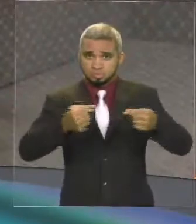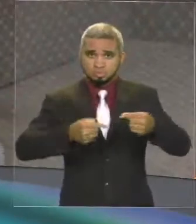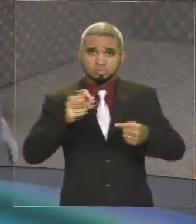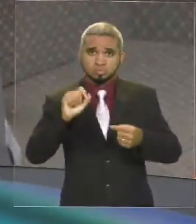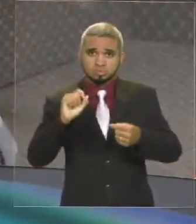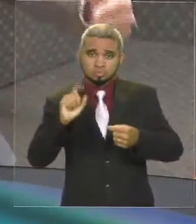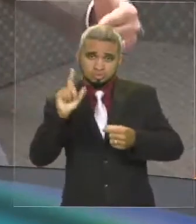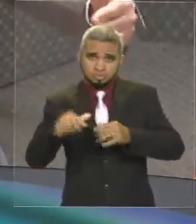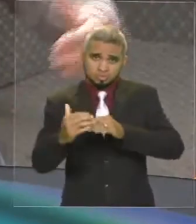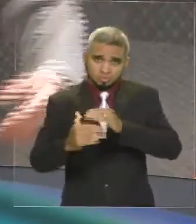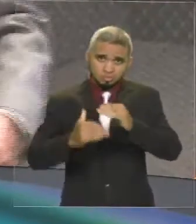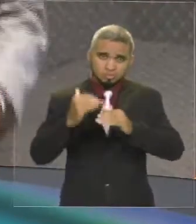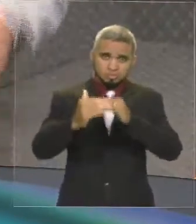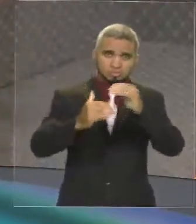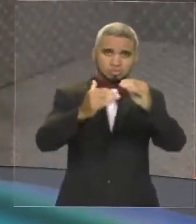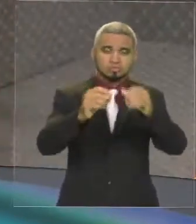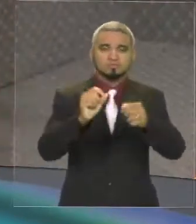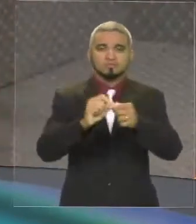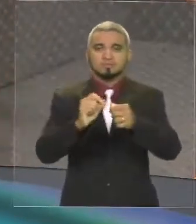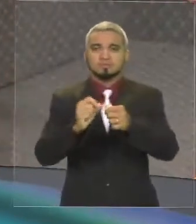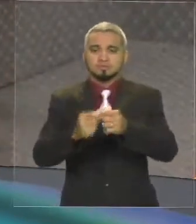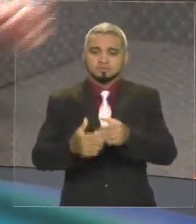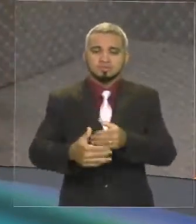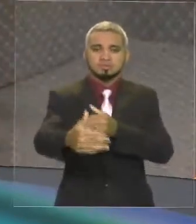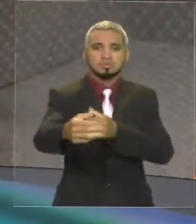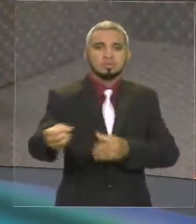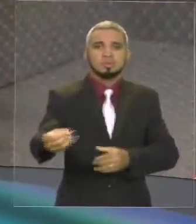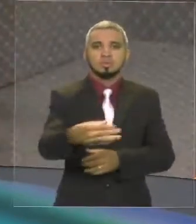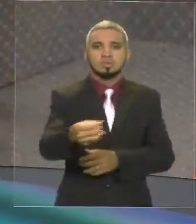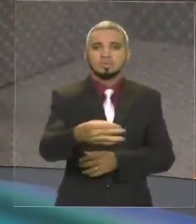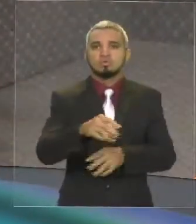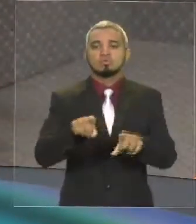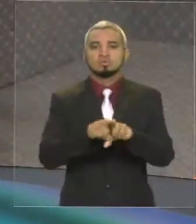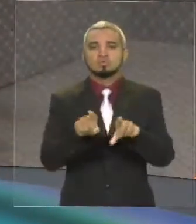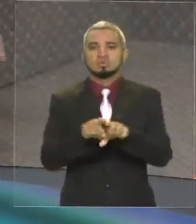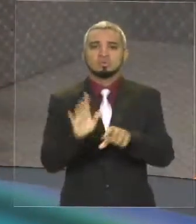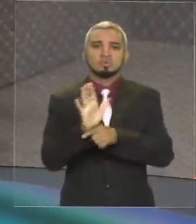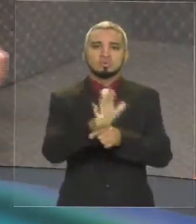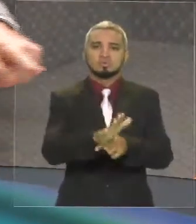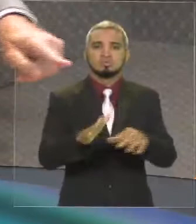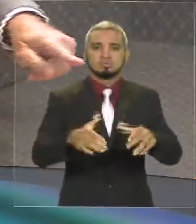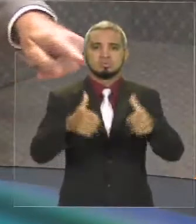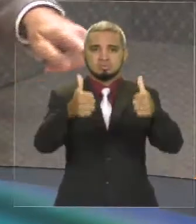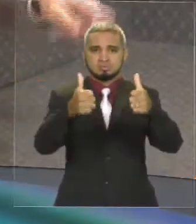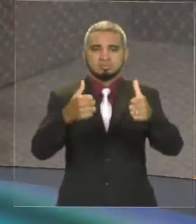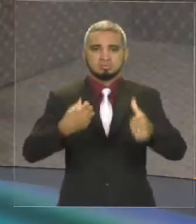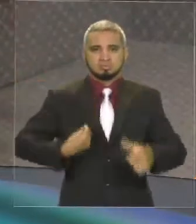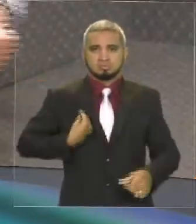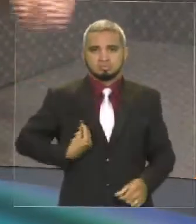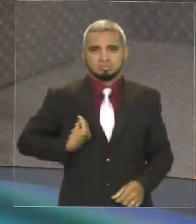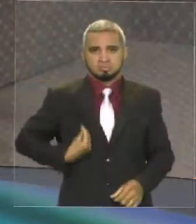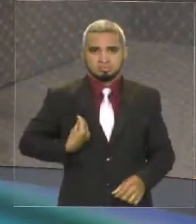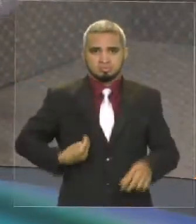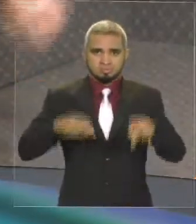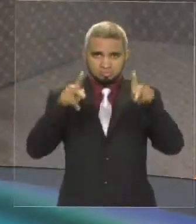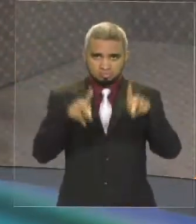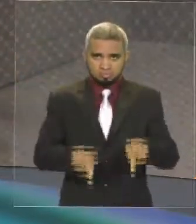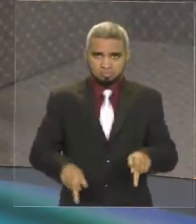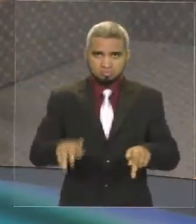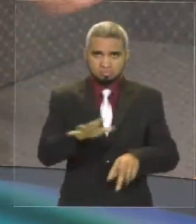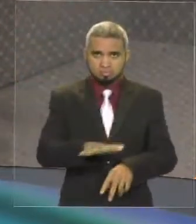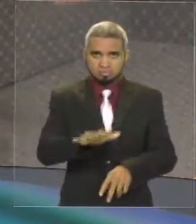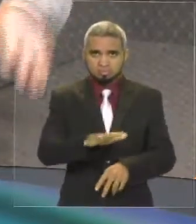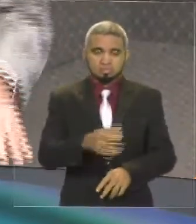fazer coisas novas, é para melhorar a situação da população. E não deve-se usar o instrumento da denúncia,